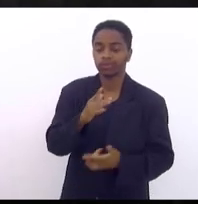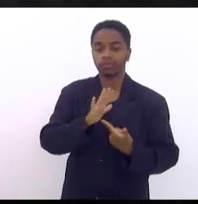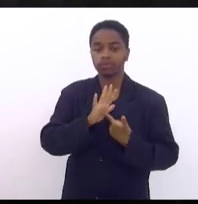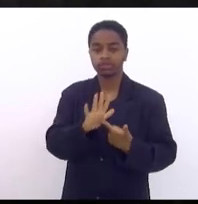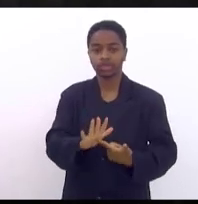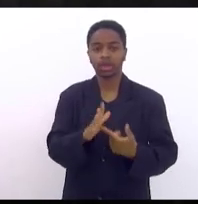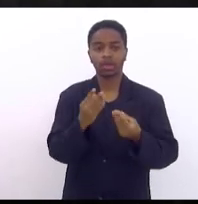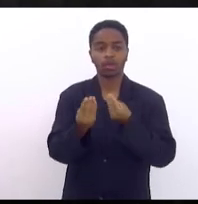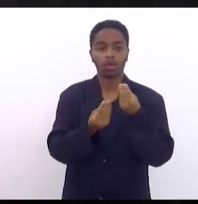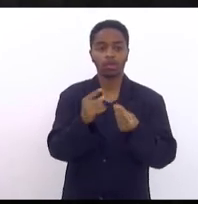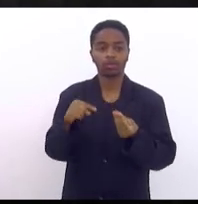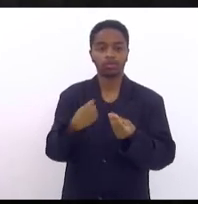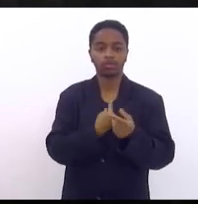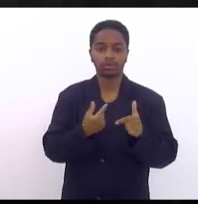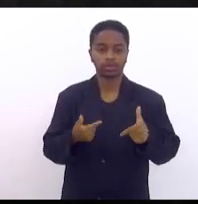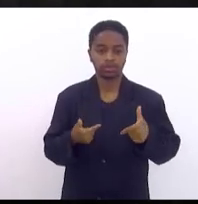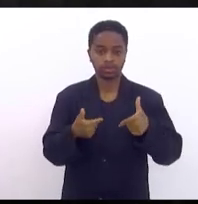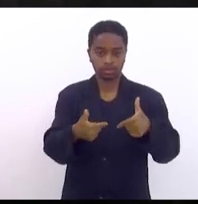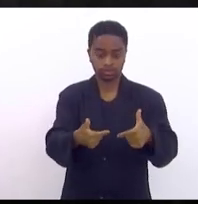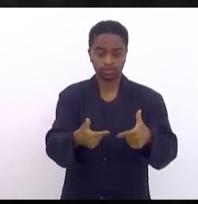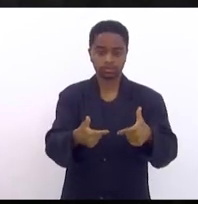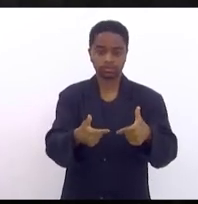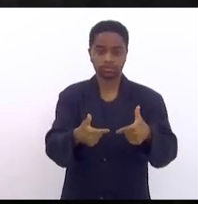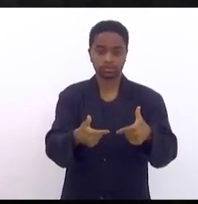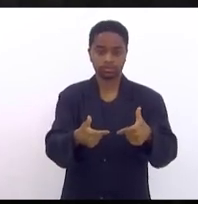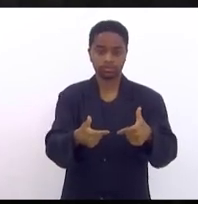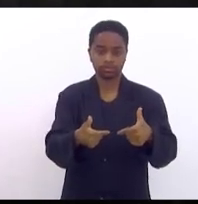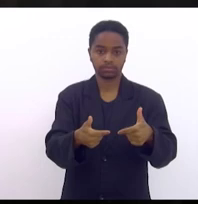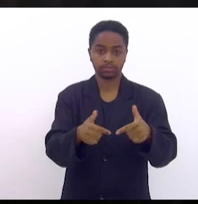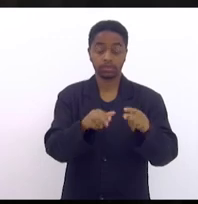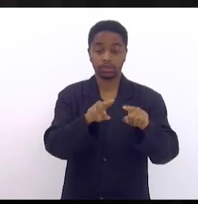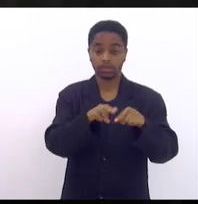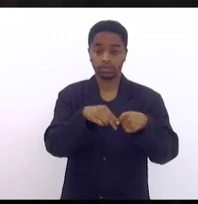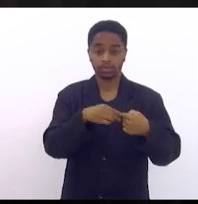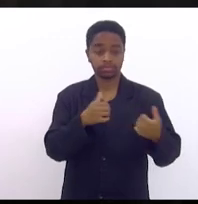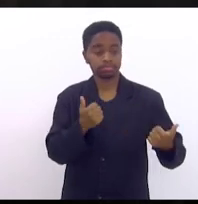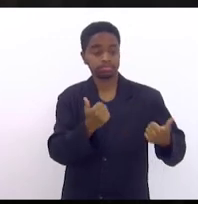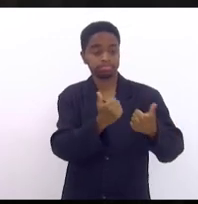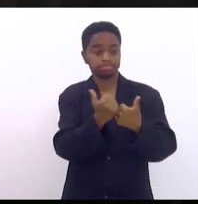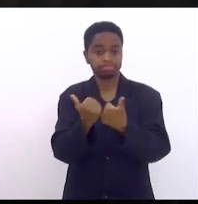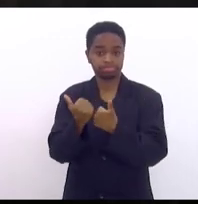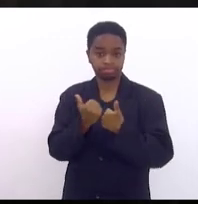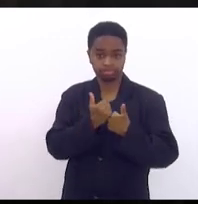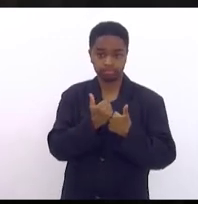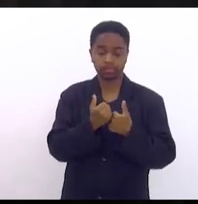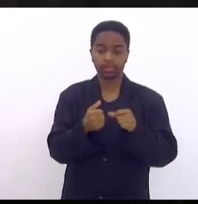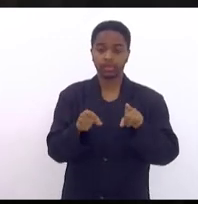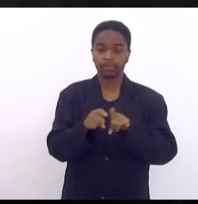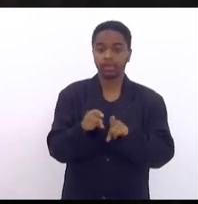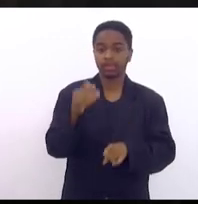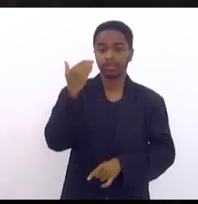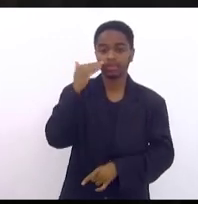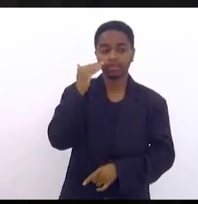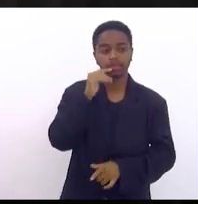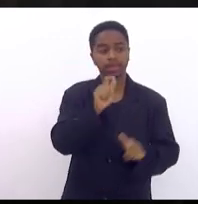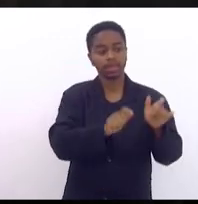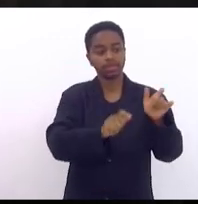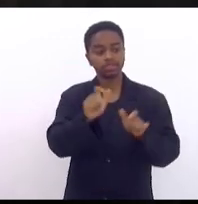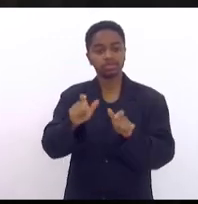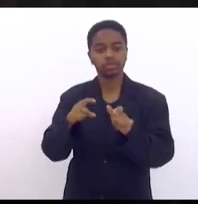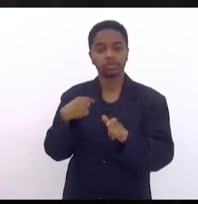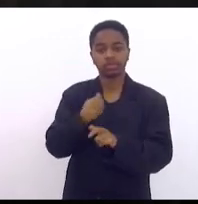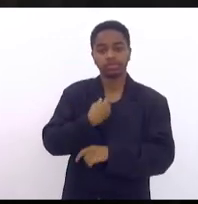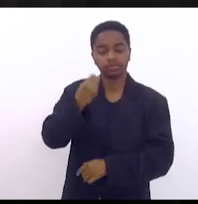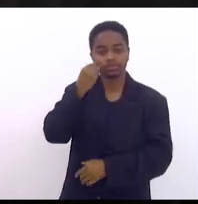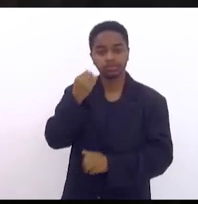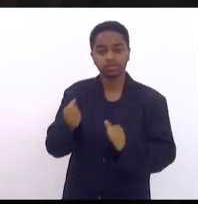fazendo através desta cooperação e desse entendimento que estamos